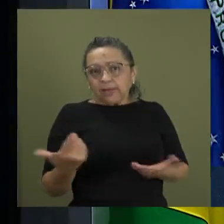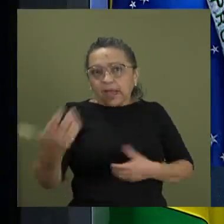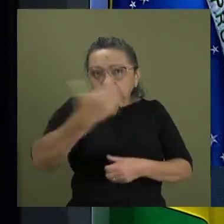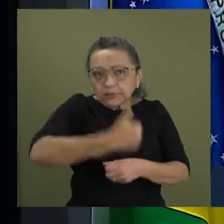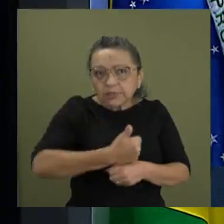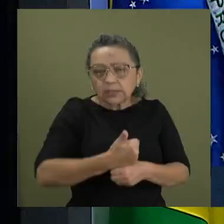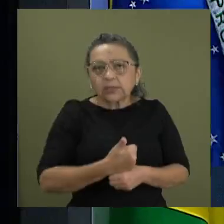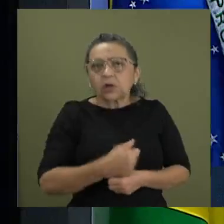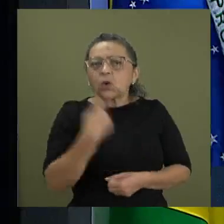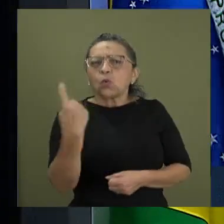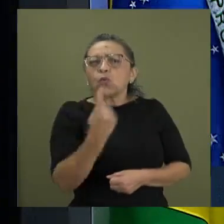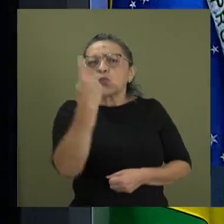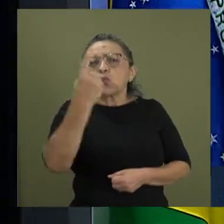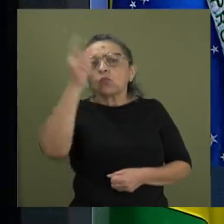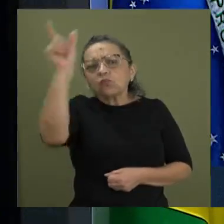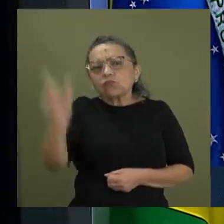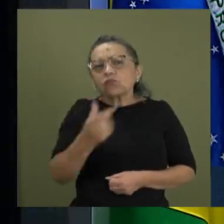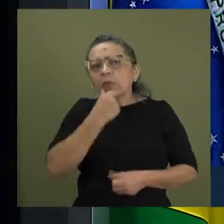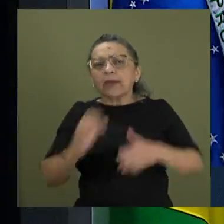um empresário